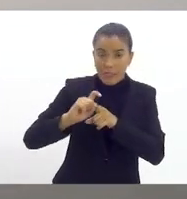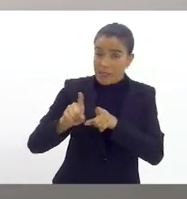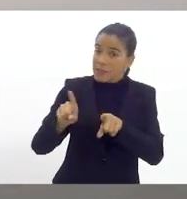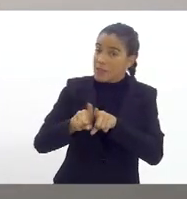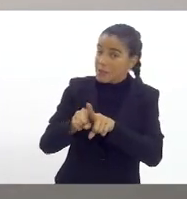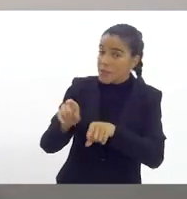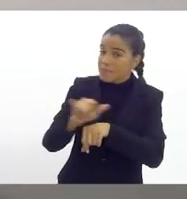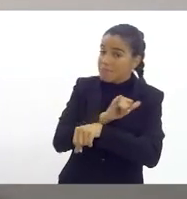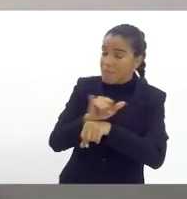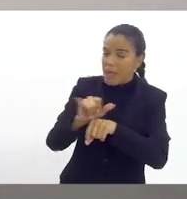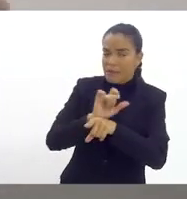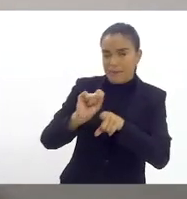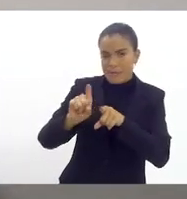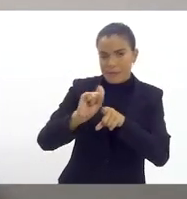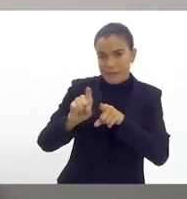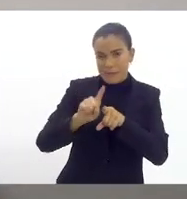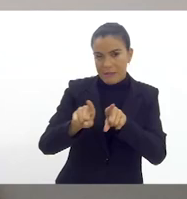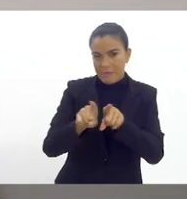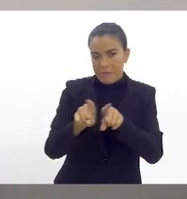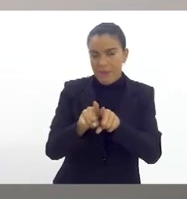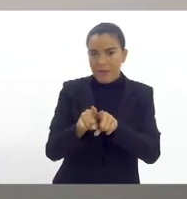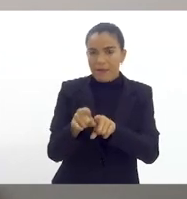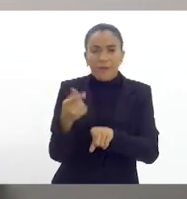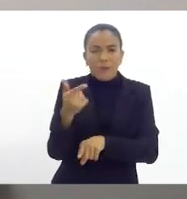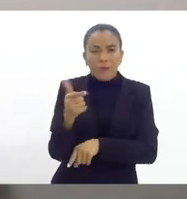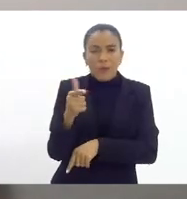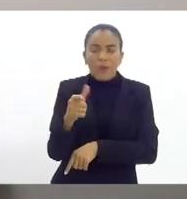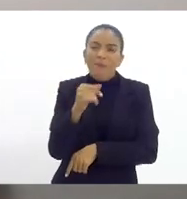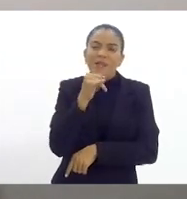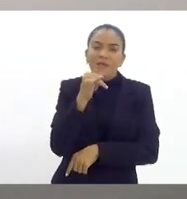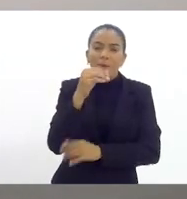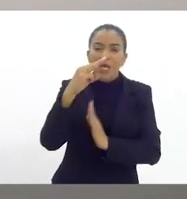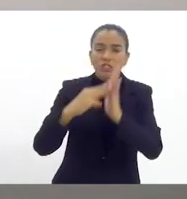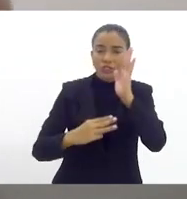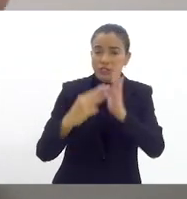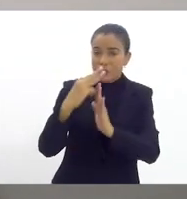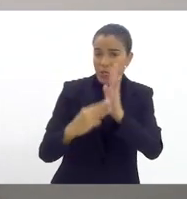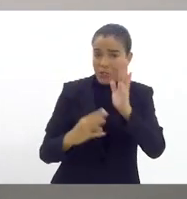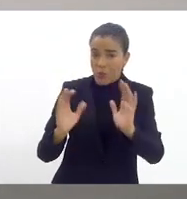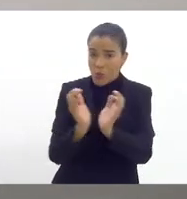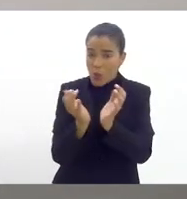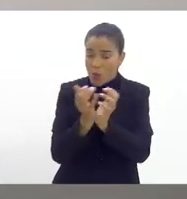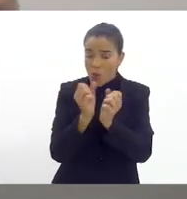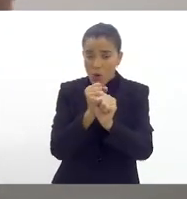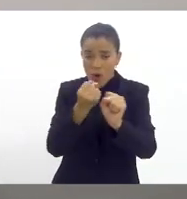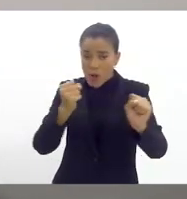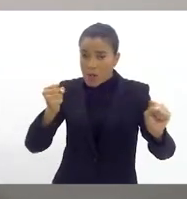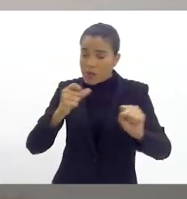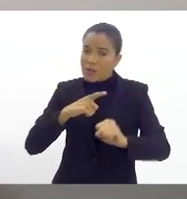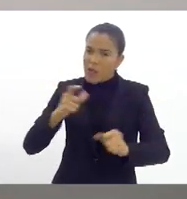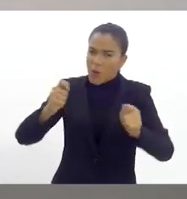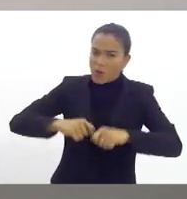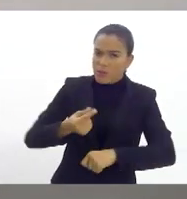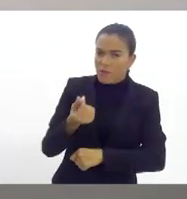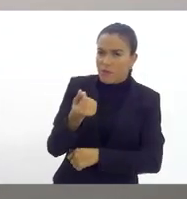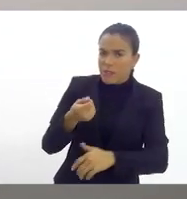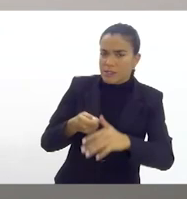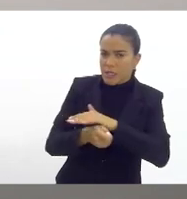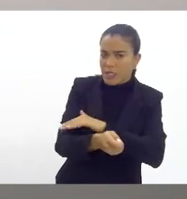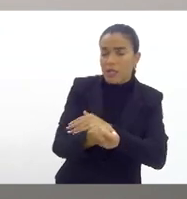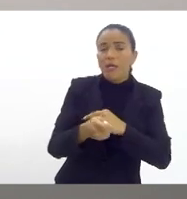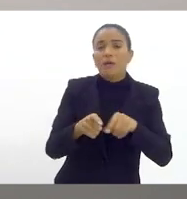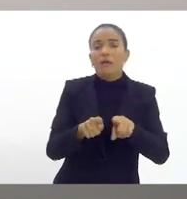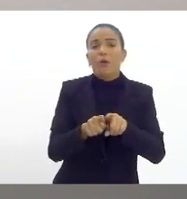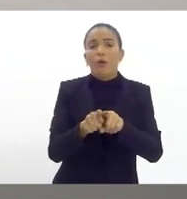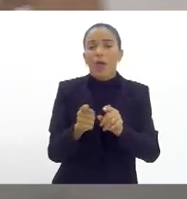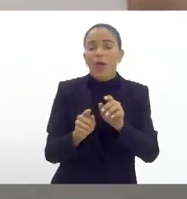porque eu acho que é desinteressante que é Estácio por exemplo que grupos grandes por exemplo tem condições financeiras de abrir uma